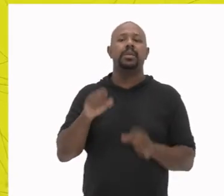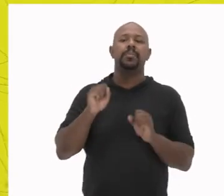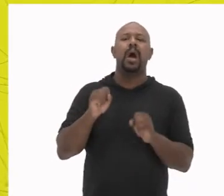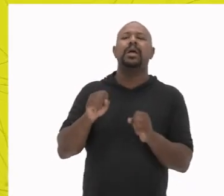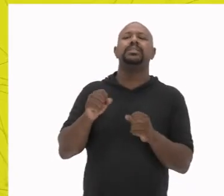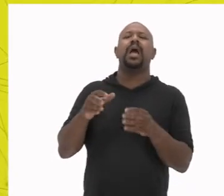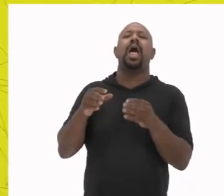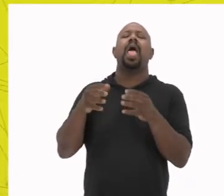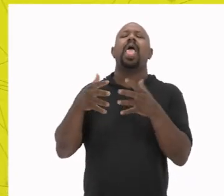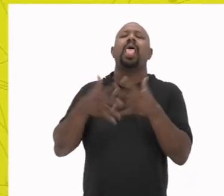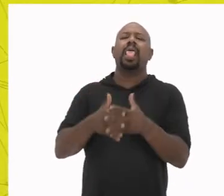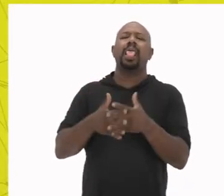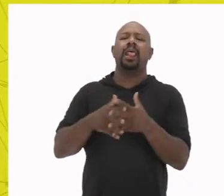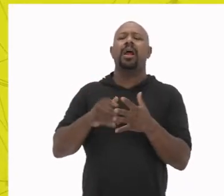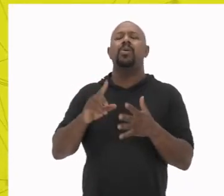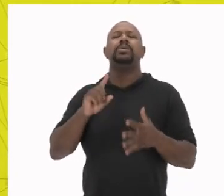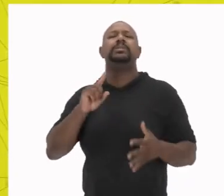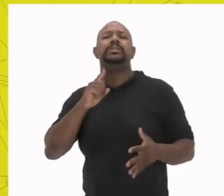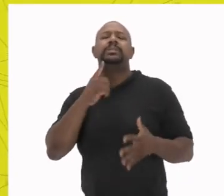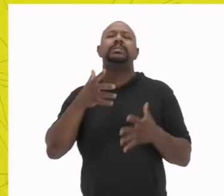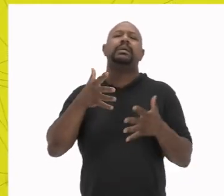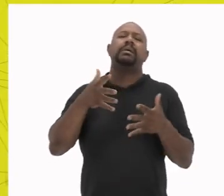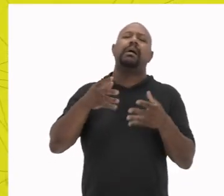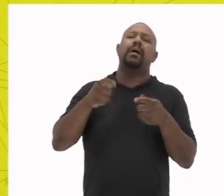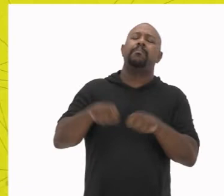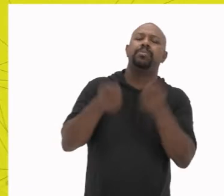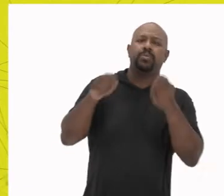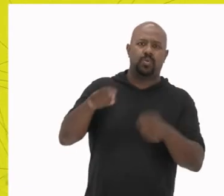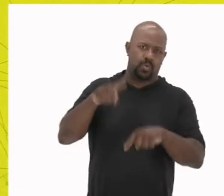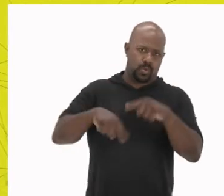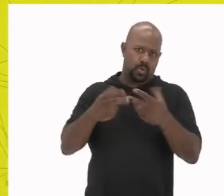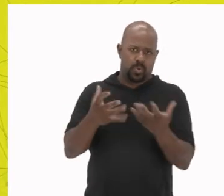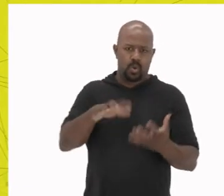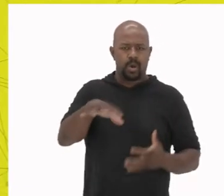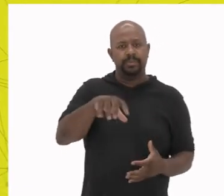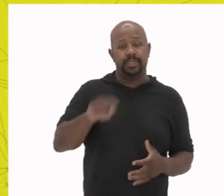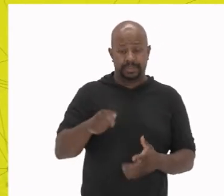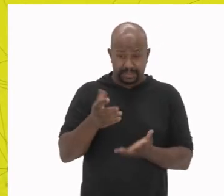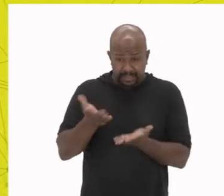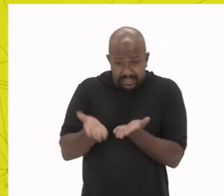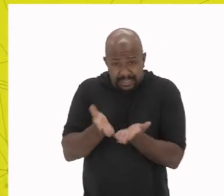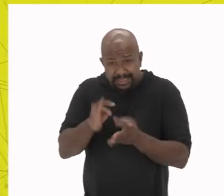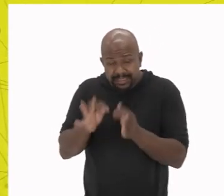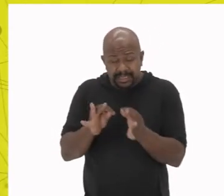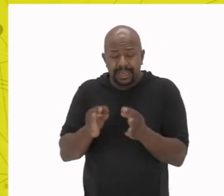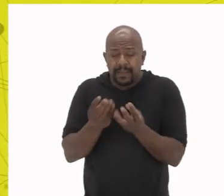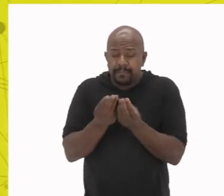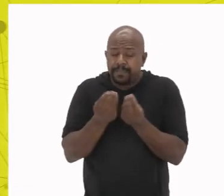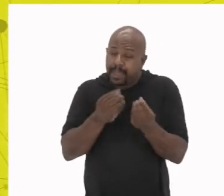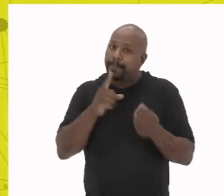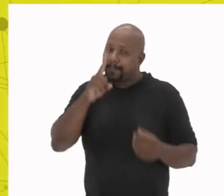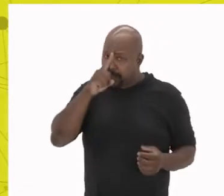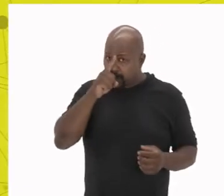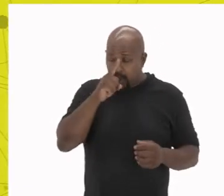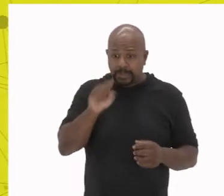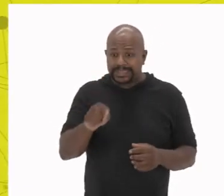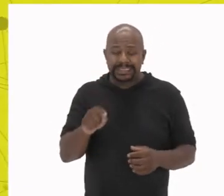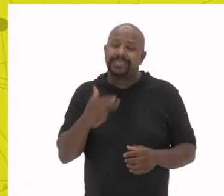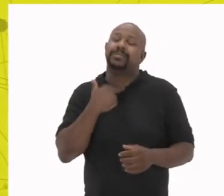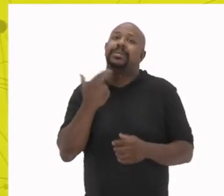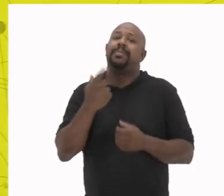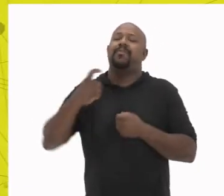agregados que desvirtuem o aspecto ou integridade original do objeto. Este tratamento é um trabalho